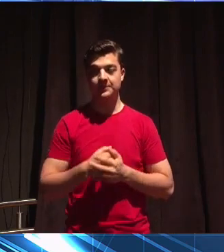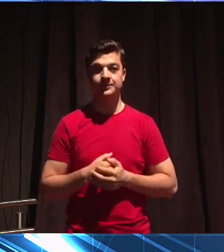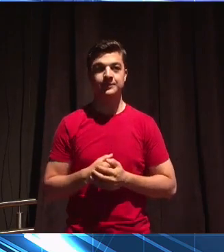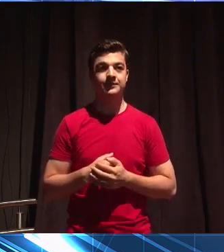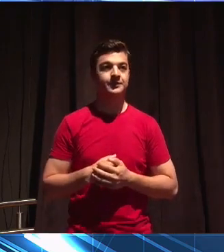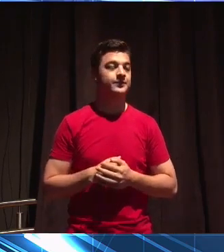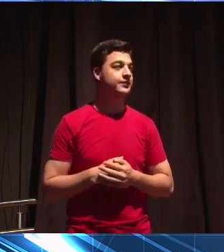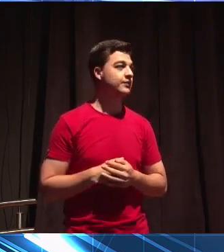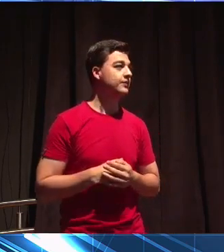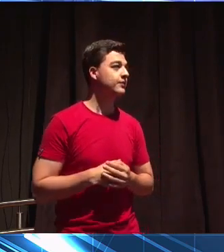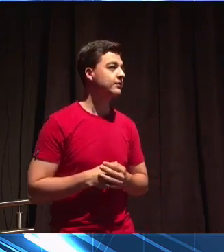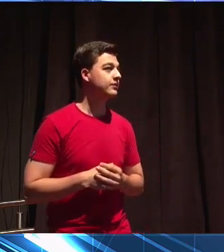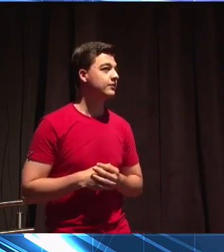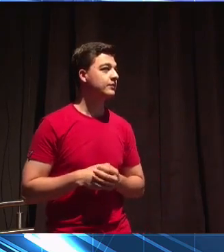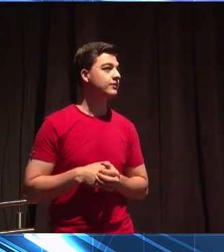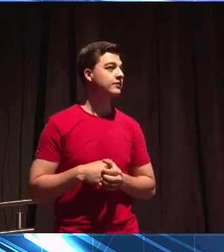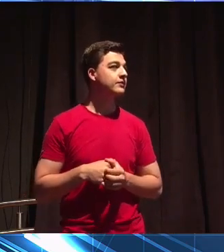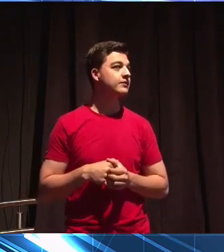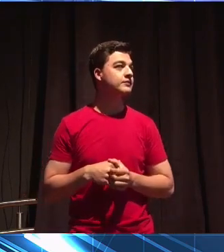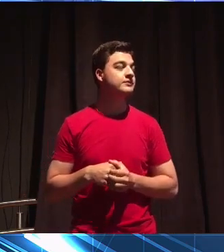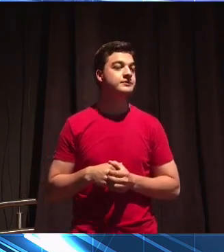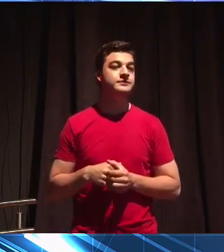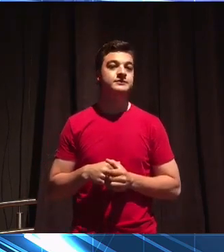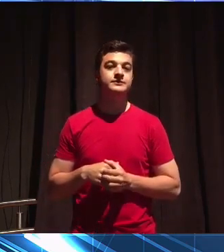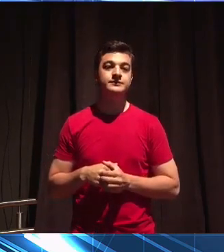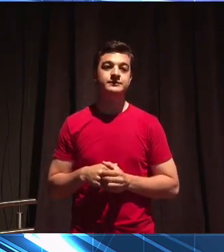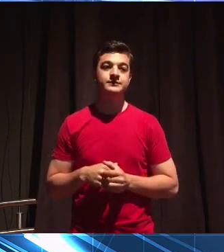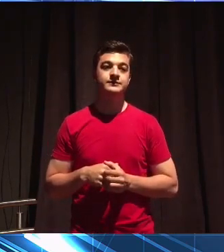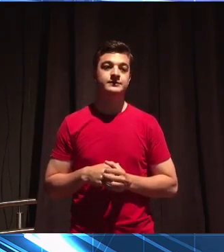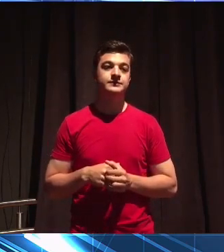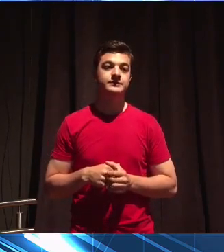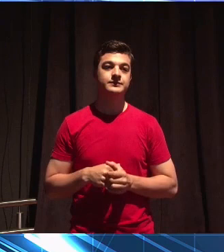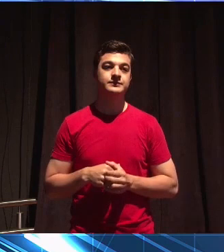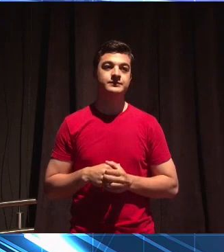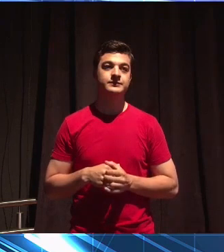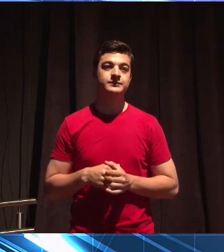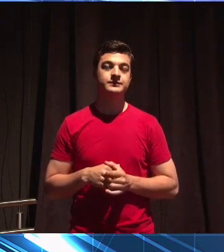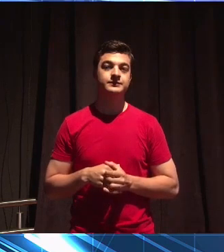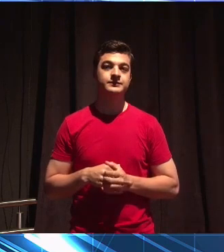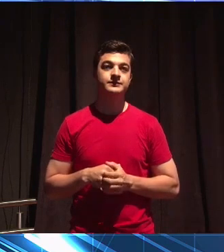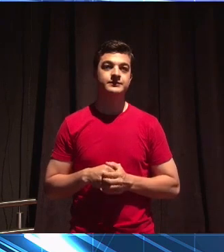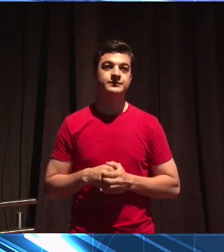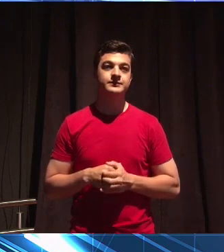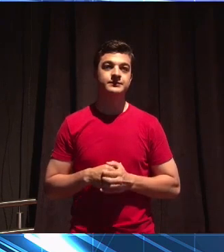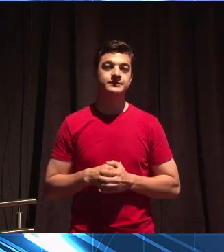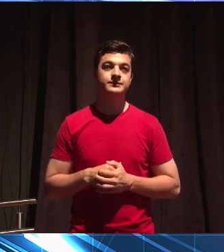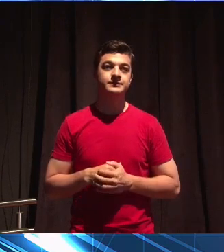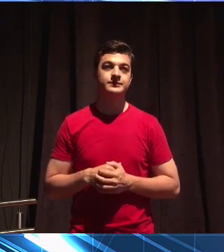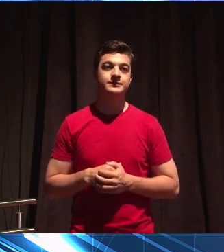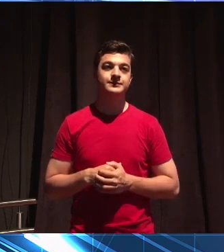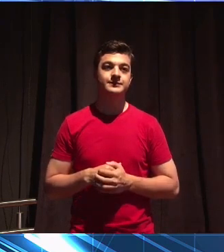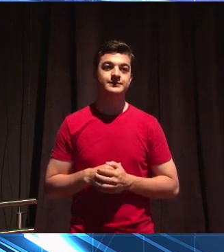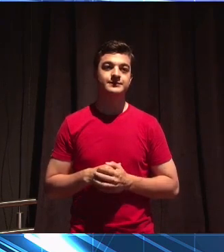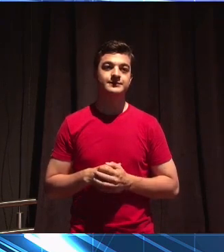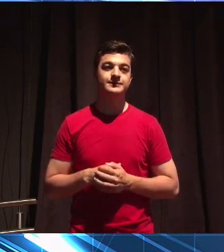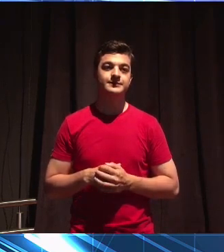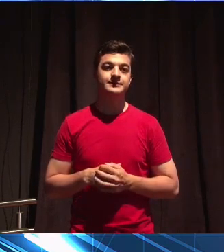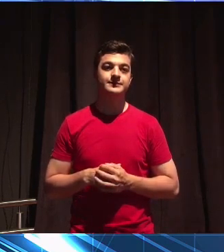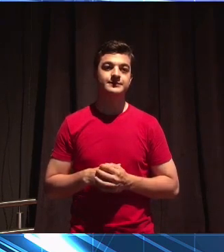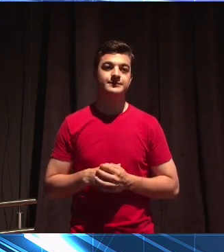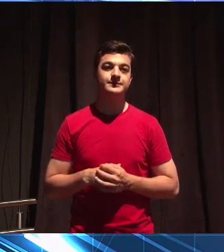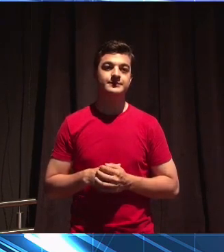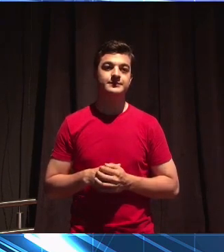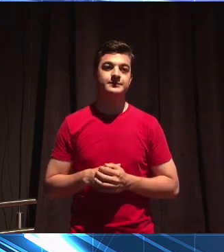algumas, da questão da finalidade, então a gente só modela quando a gente pode fazer aquilo, mas a gente precisa especialmente saber que tipo de abordagem a gente pode